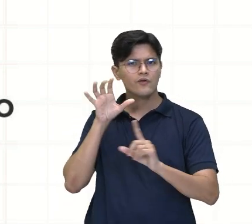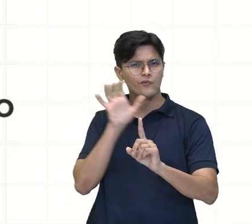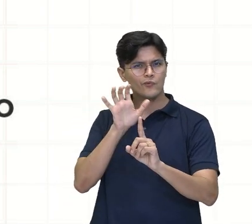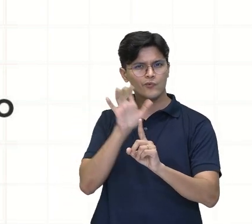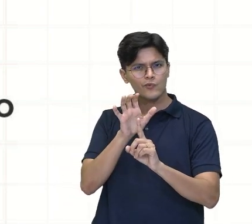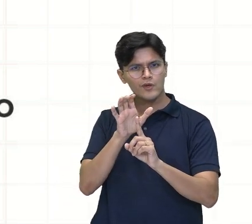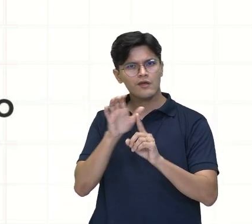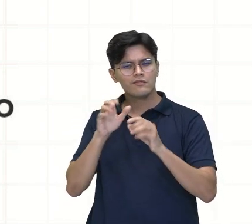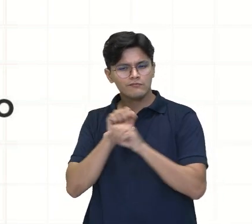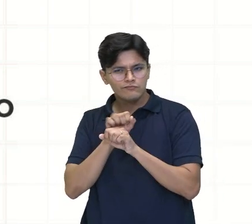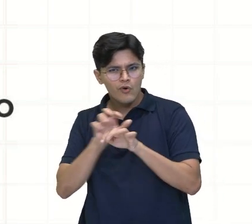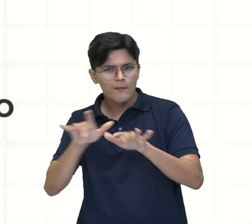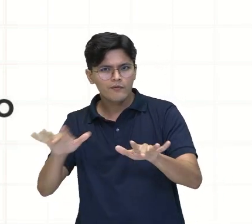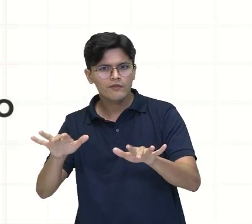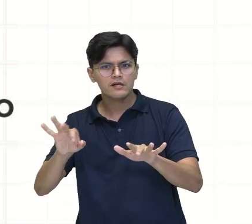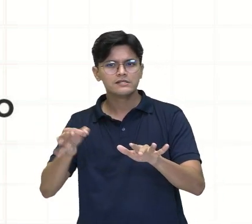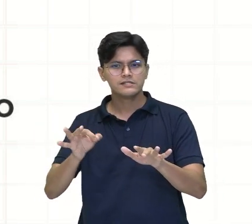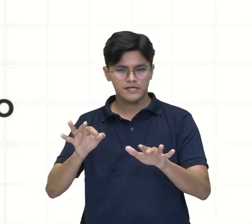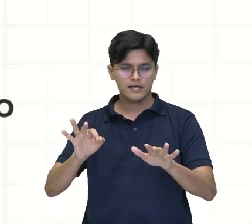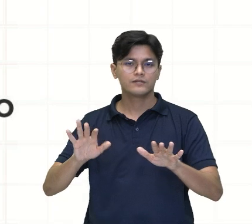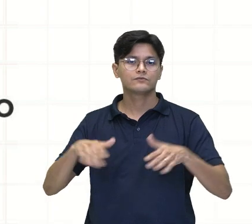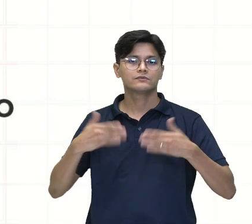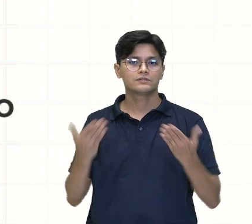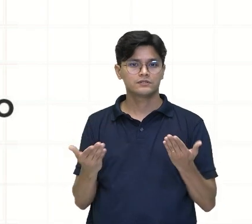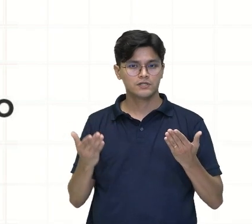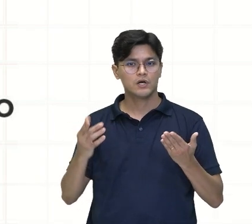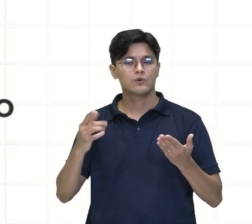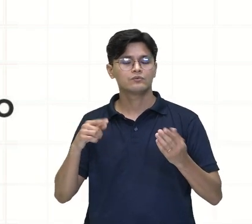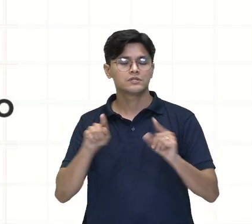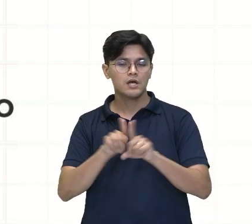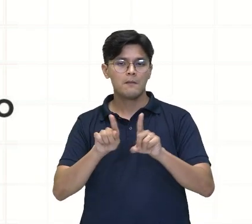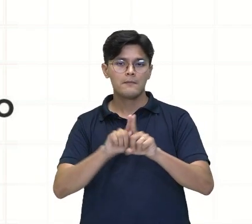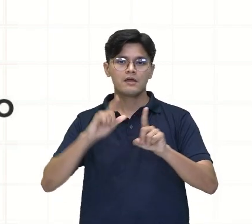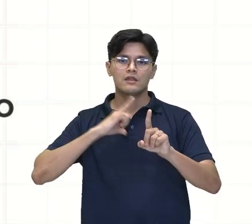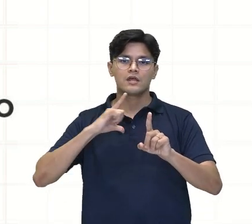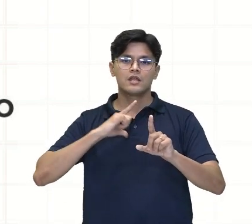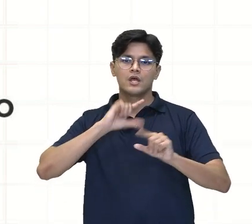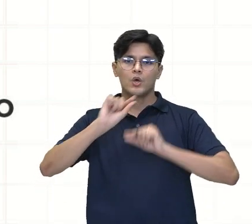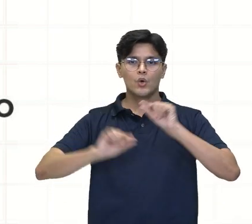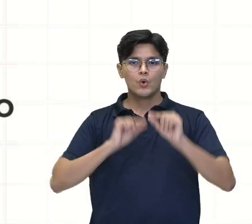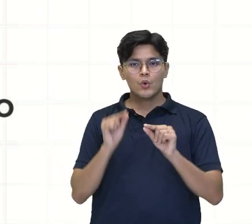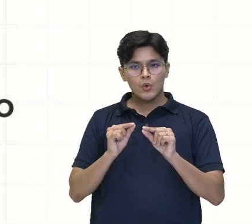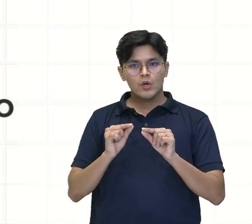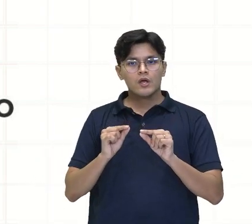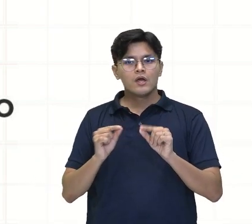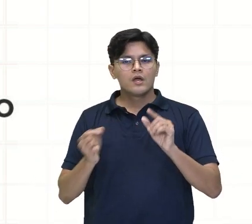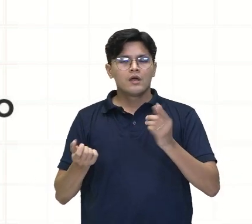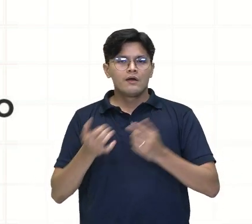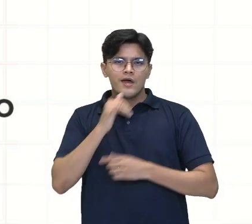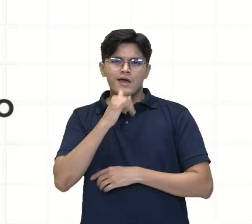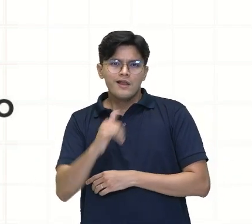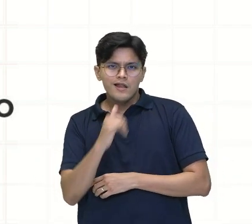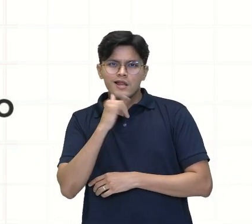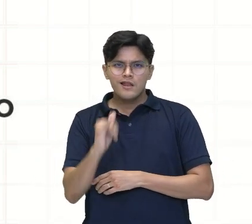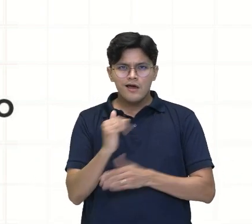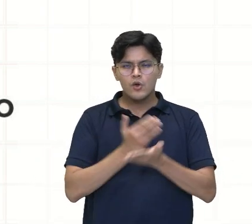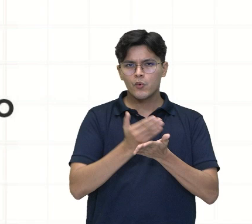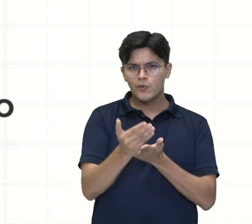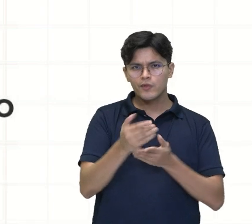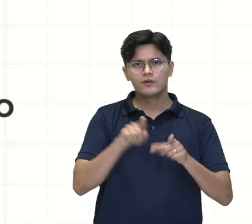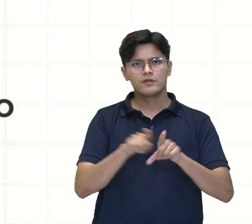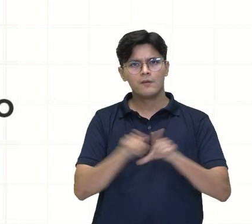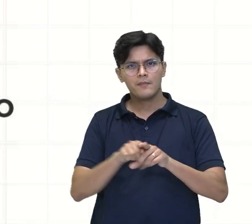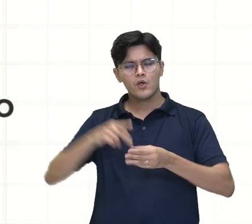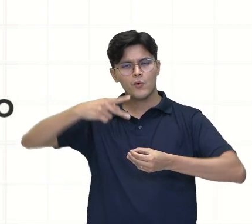mudaram também. A partir dessa fase, a gente tem a eletricidade chegando, nós temos o petróleo como sendo